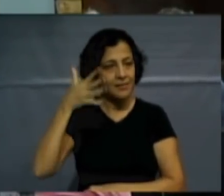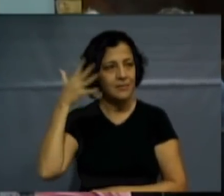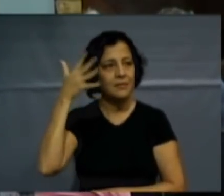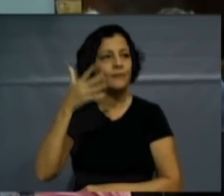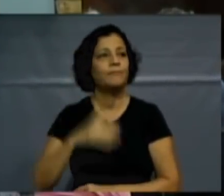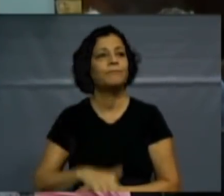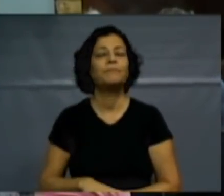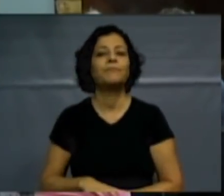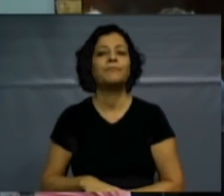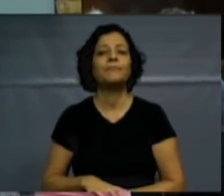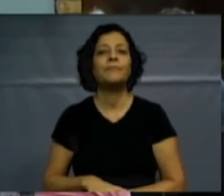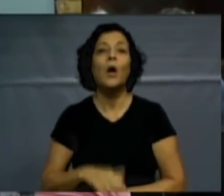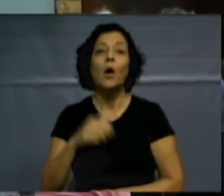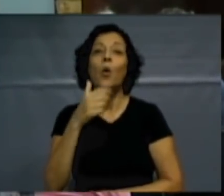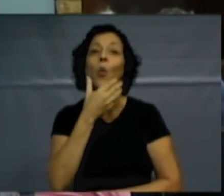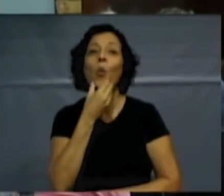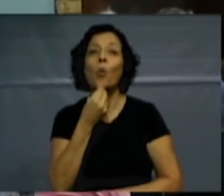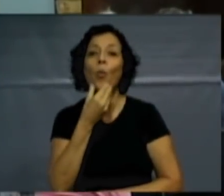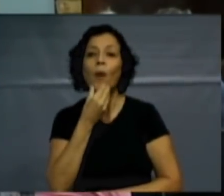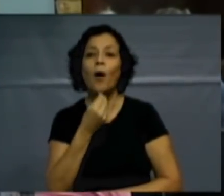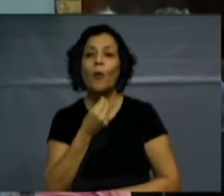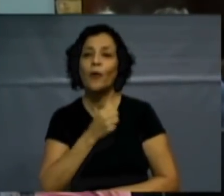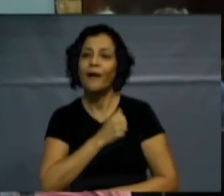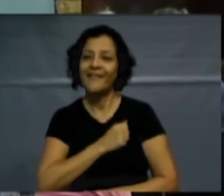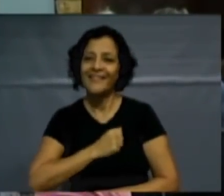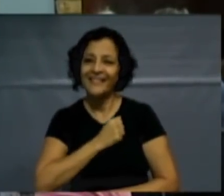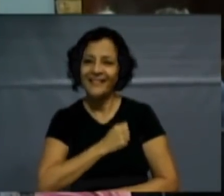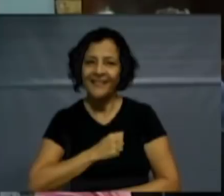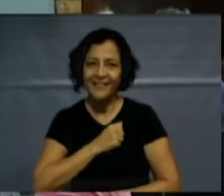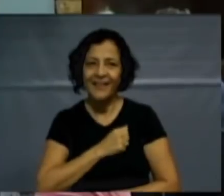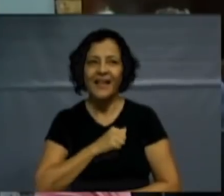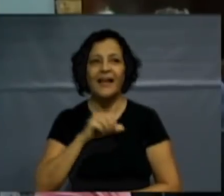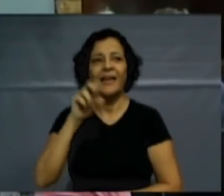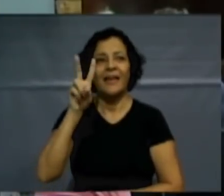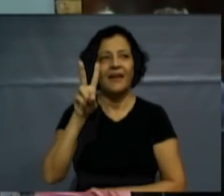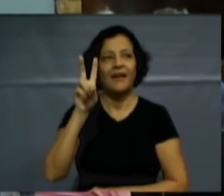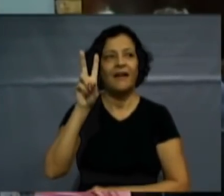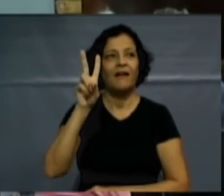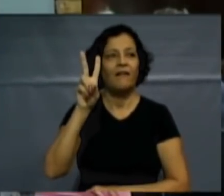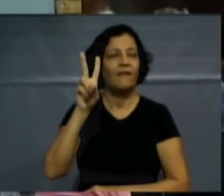o nosso irmão querido Evaldo Bittencourt,